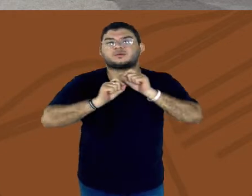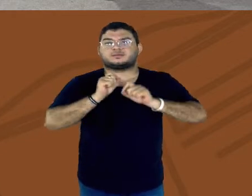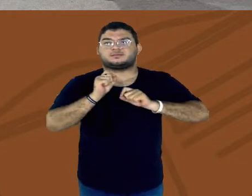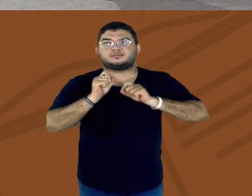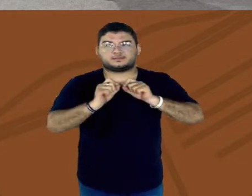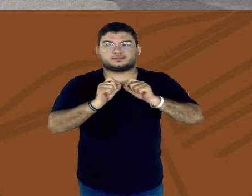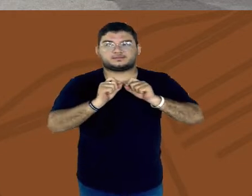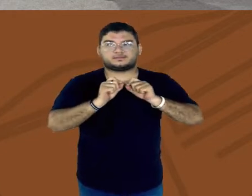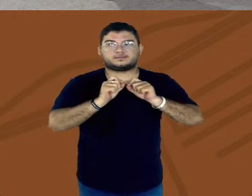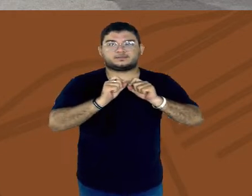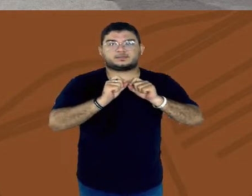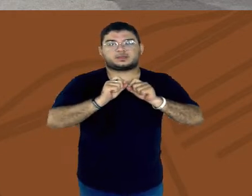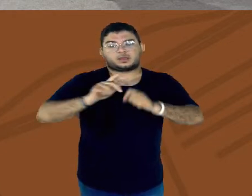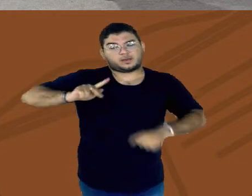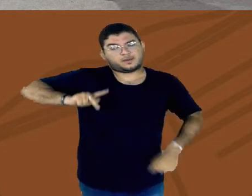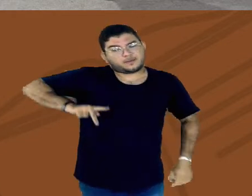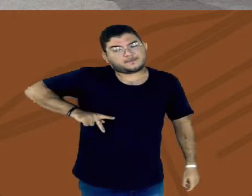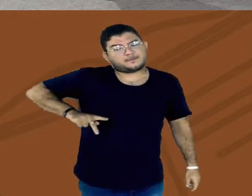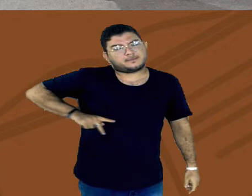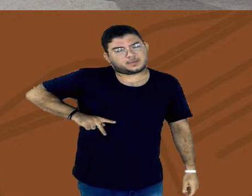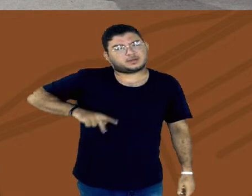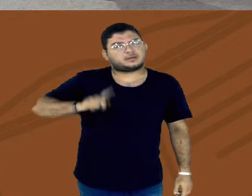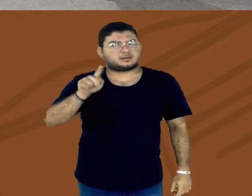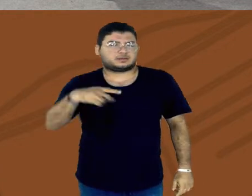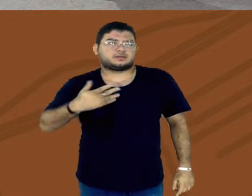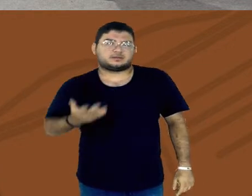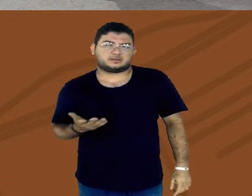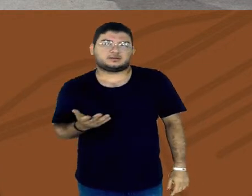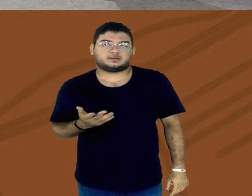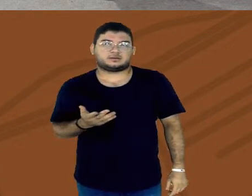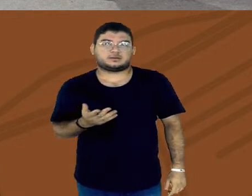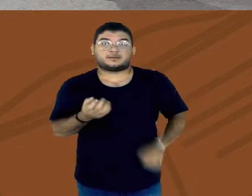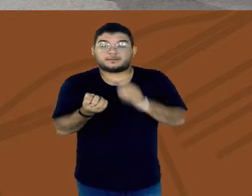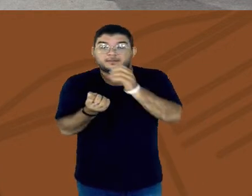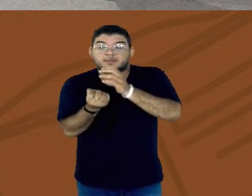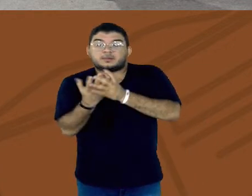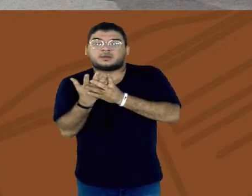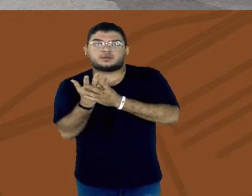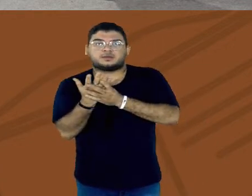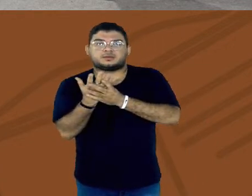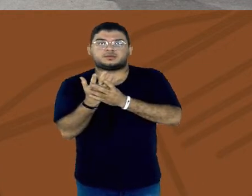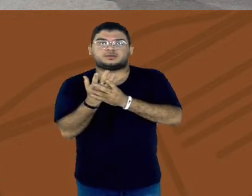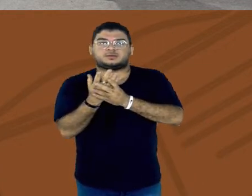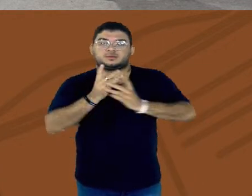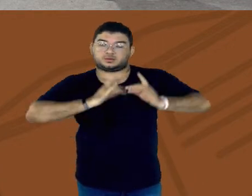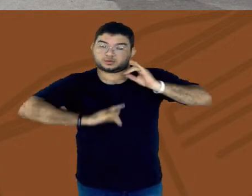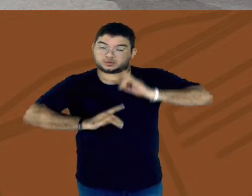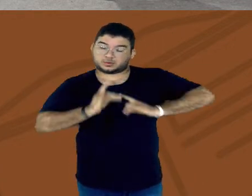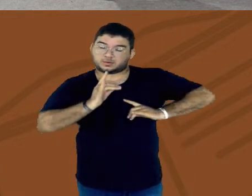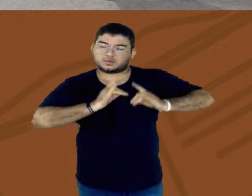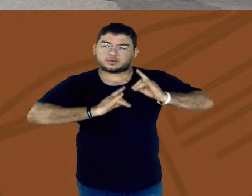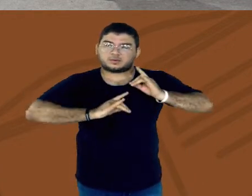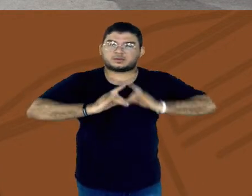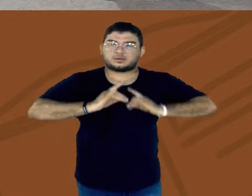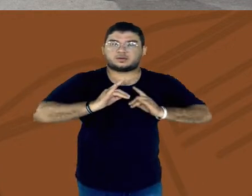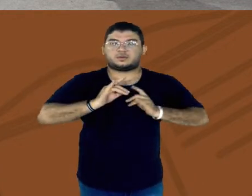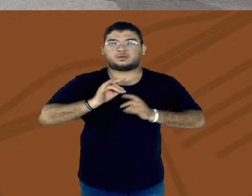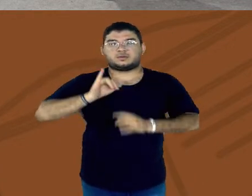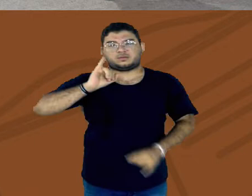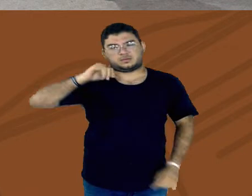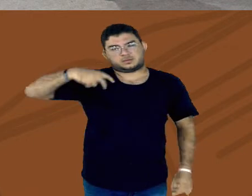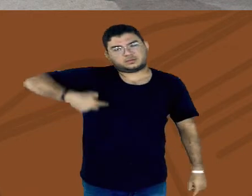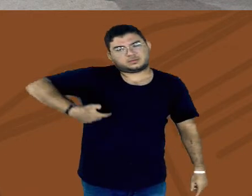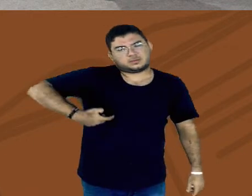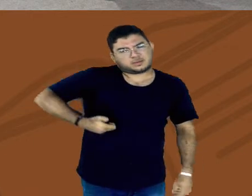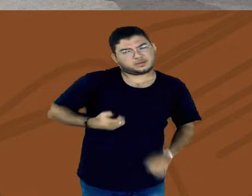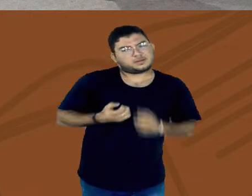mista, o pâncreas. O pâncreas produz uma secreção endócrina chamada insulina, e